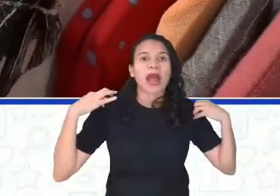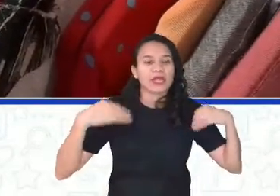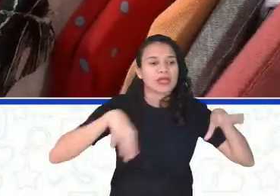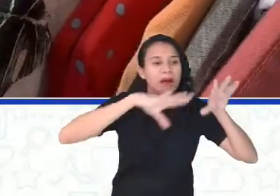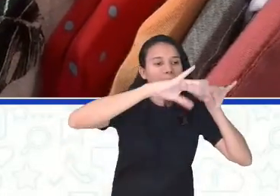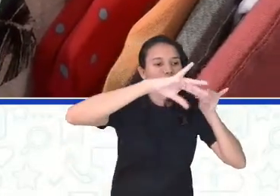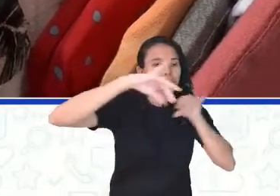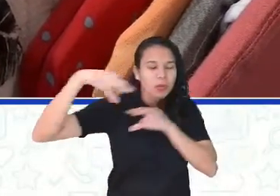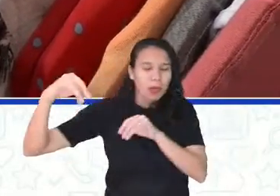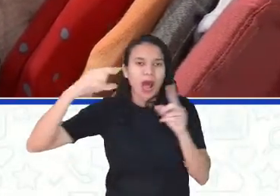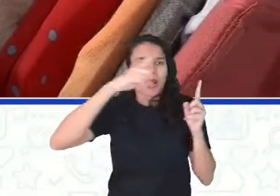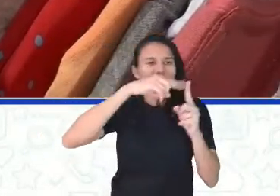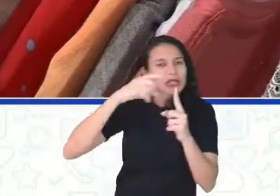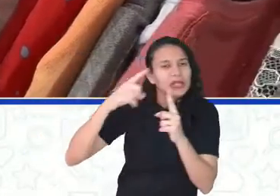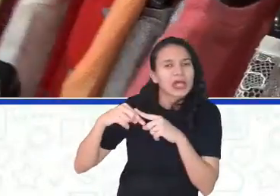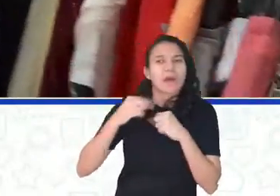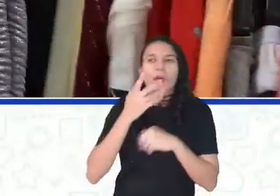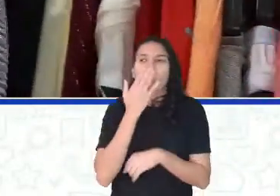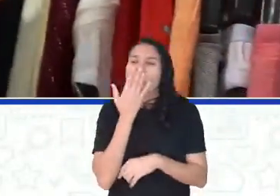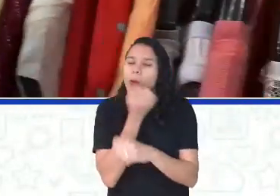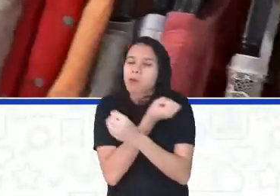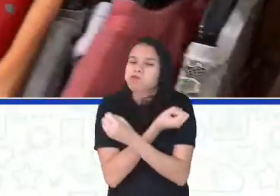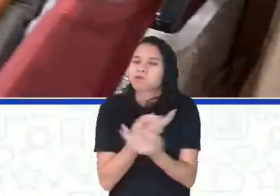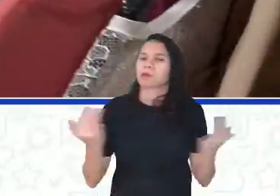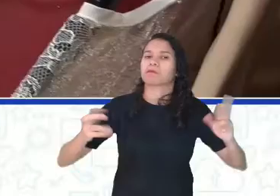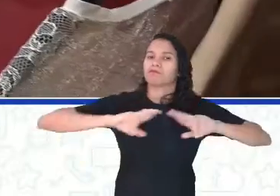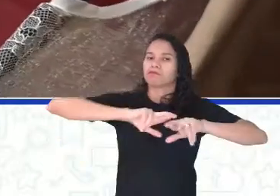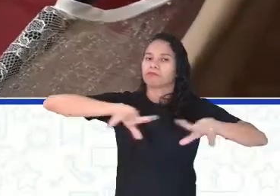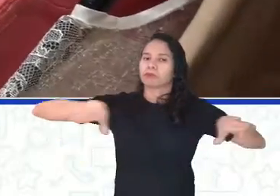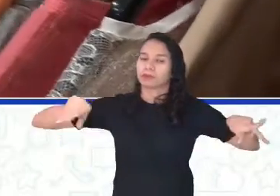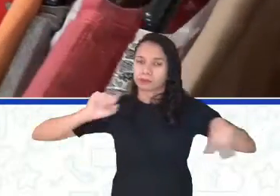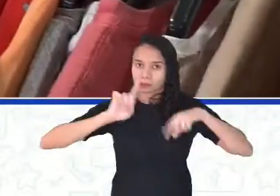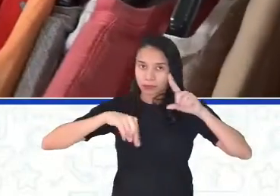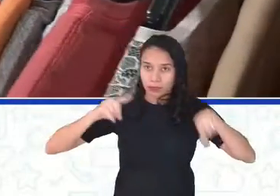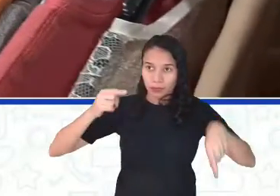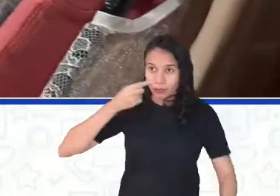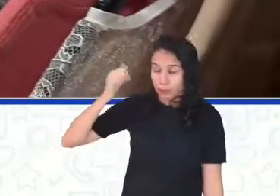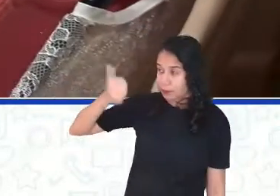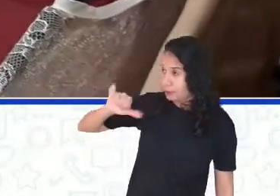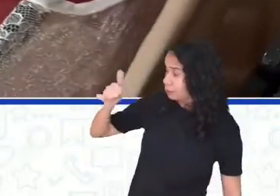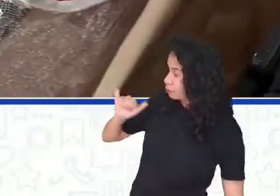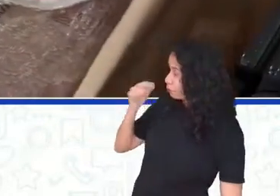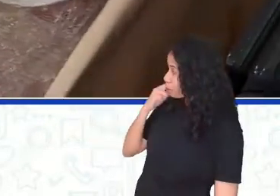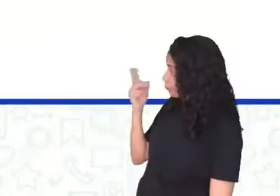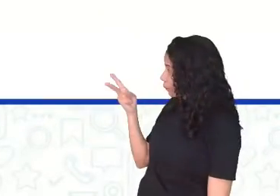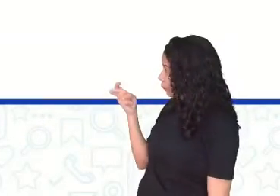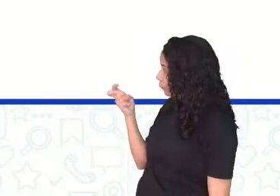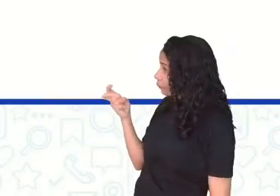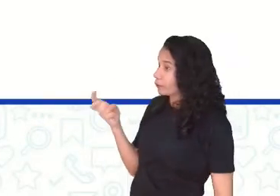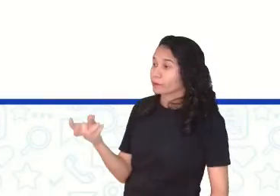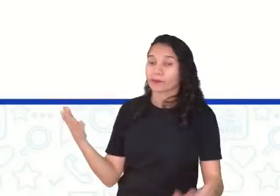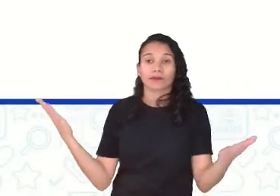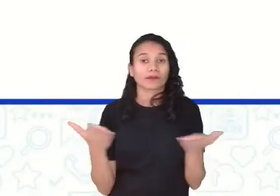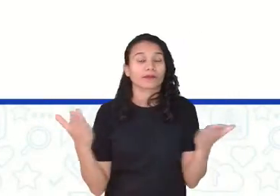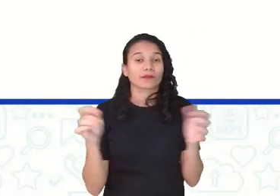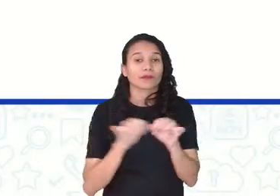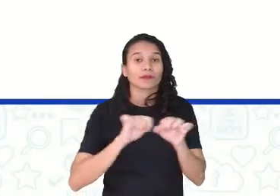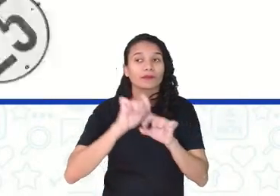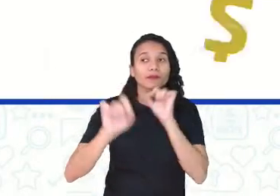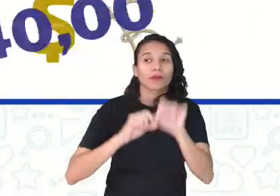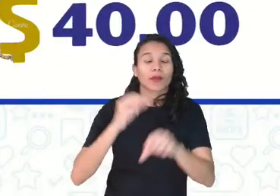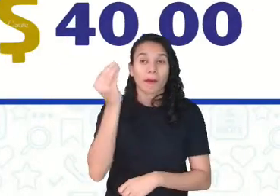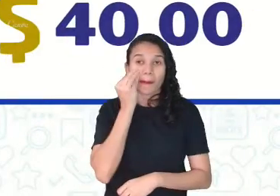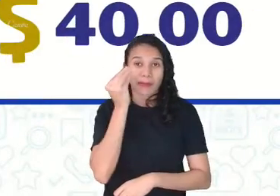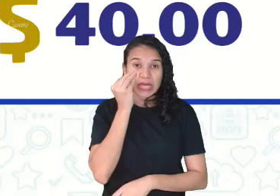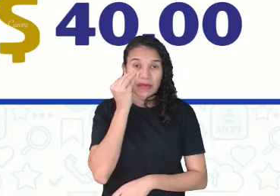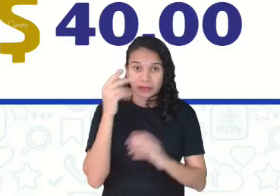vários tipos, modelos, as camisas. Analisa aí direitinho para você. Analisou? Agora eu vou fazer uma observação em cima